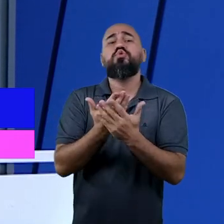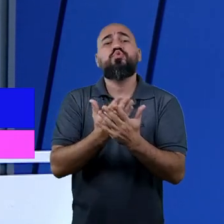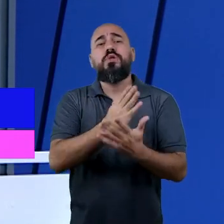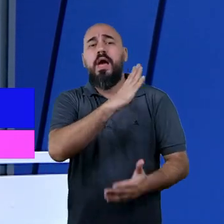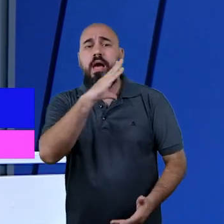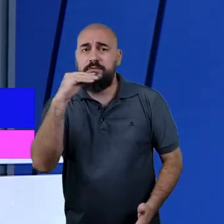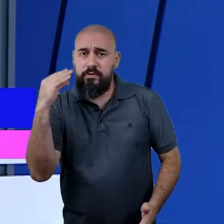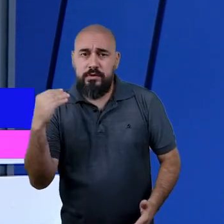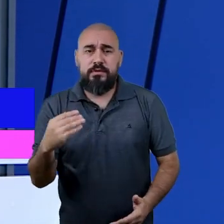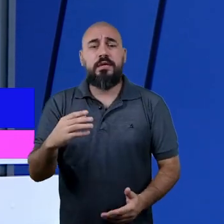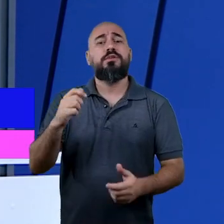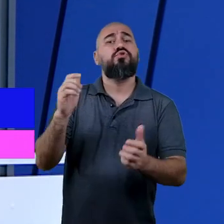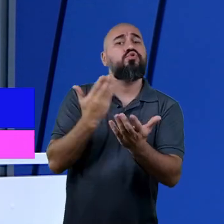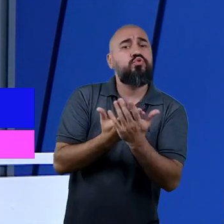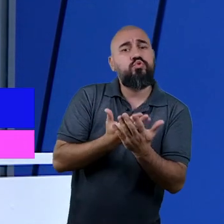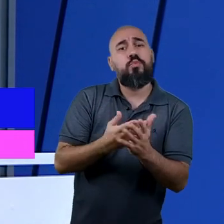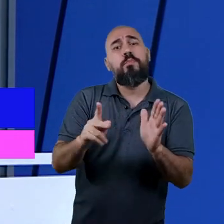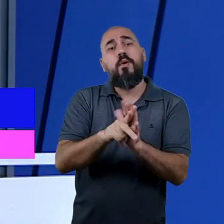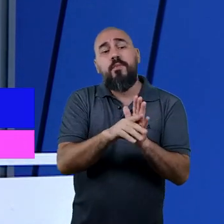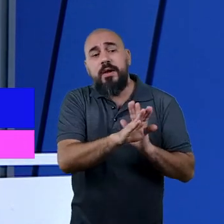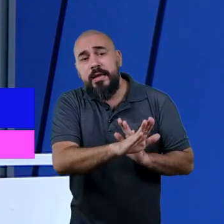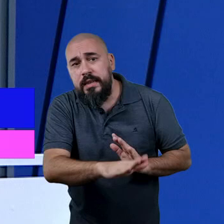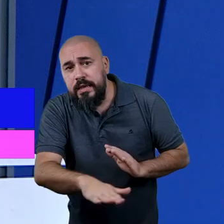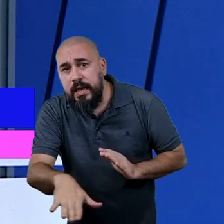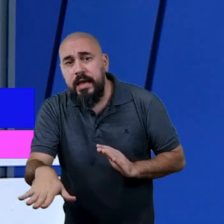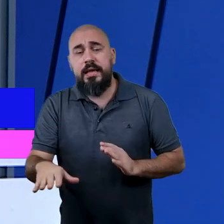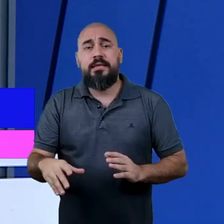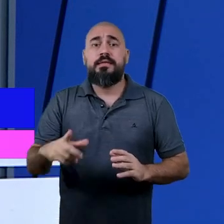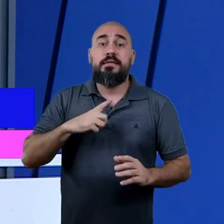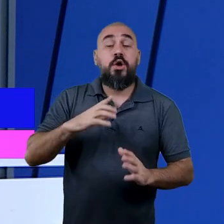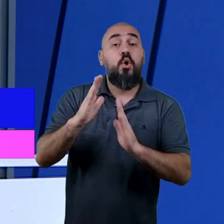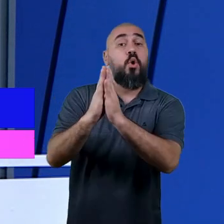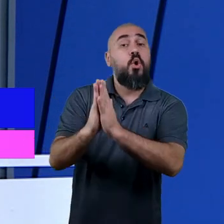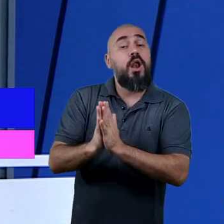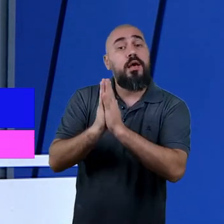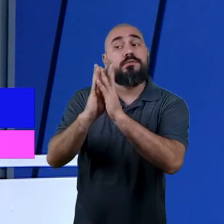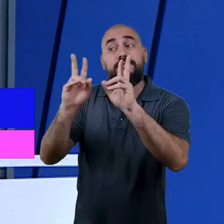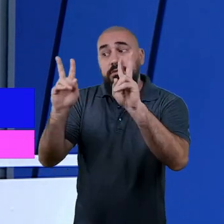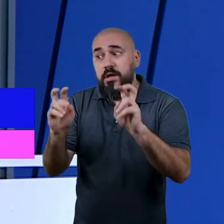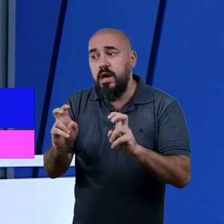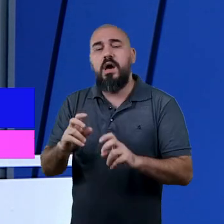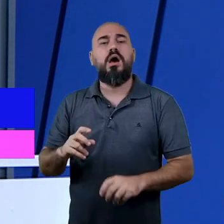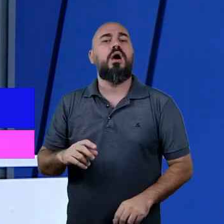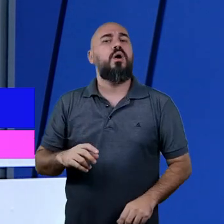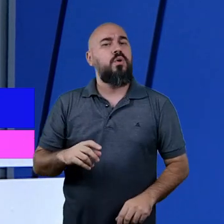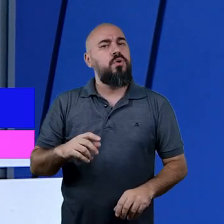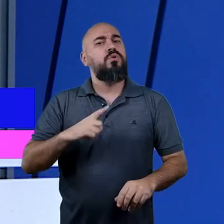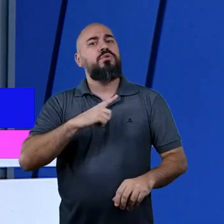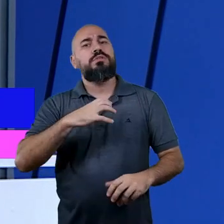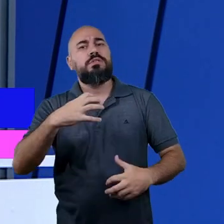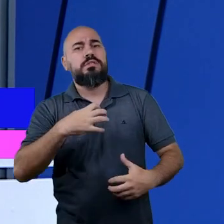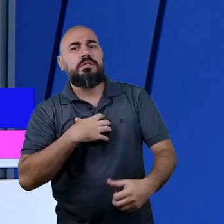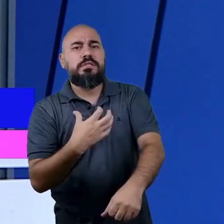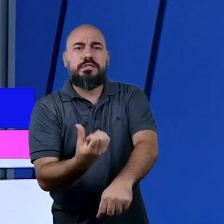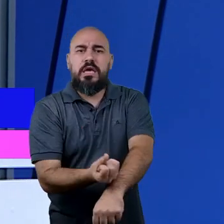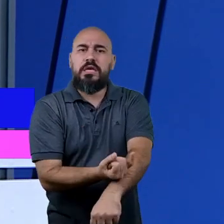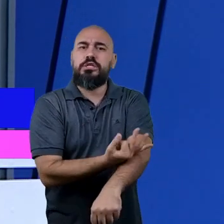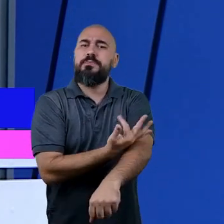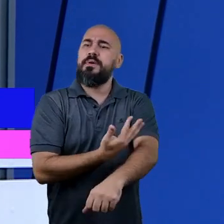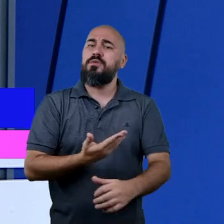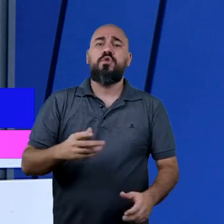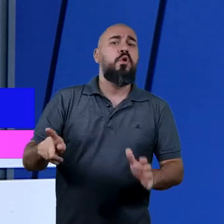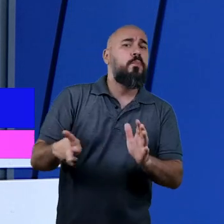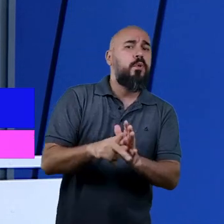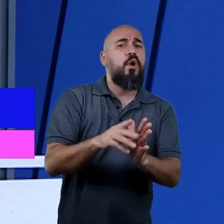adolescentes, para crianças, oração, paz, sentimentos, evidências, estudos para as mulheres, para